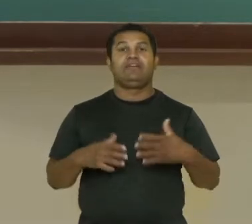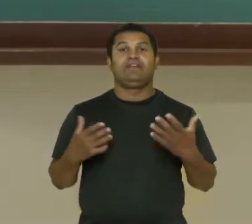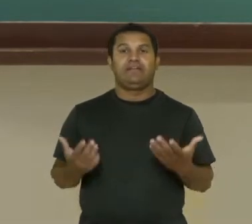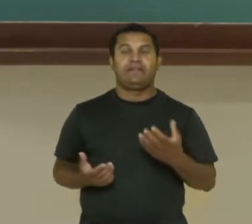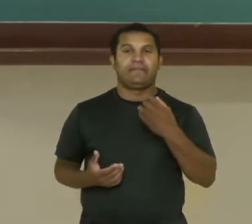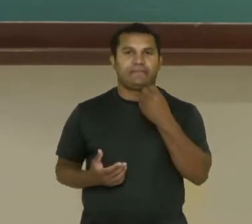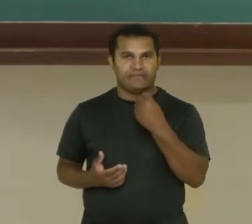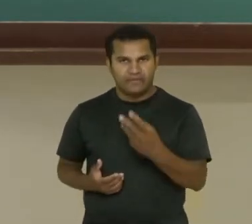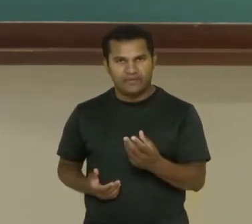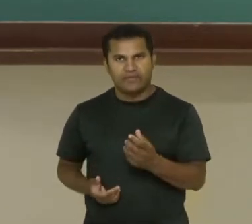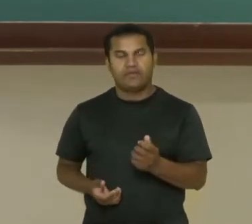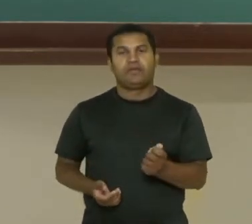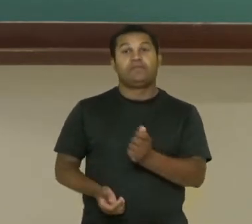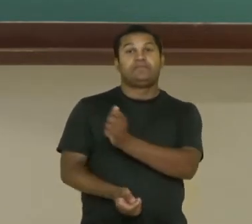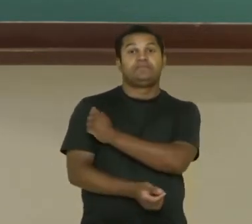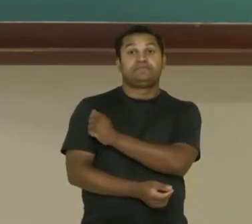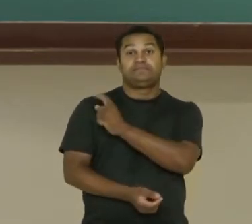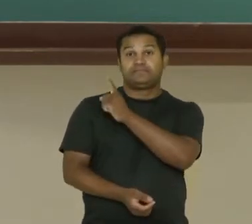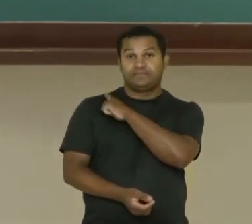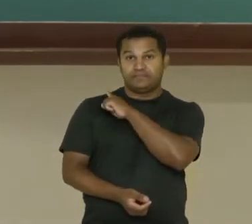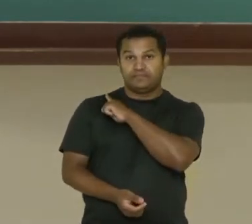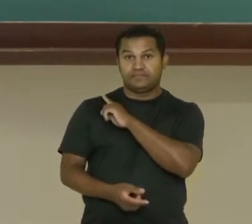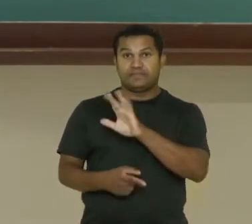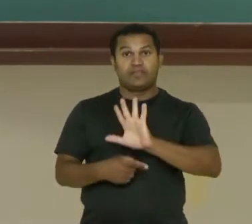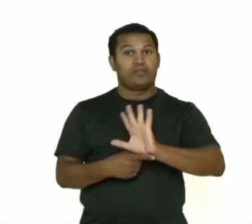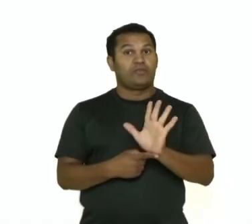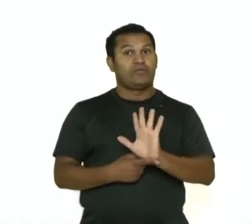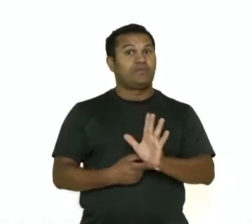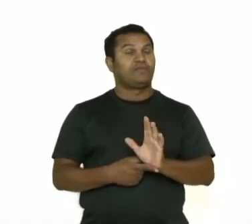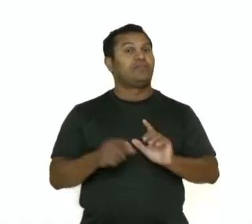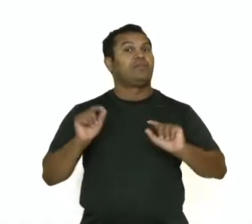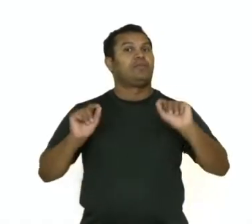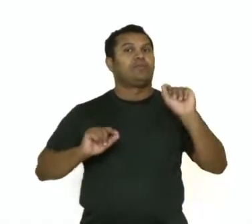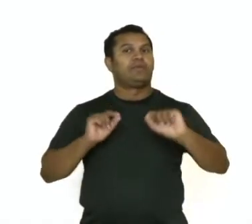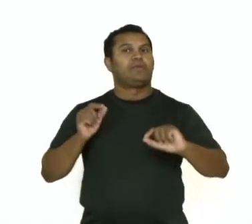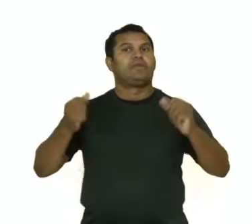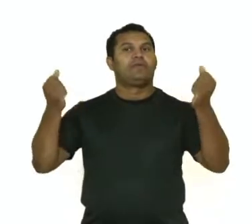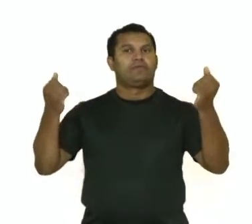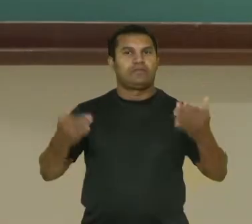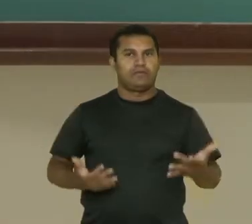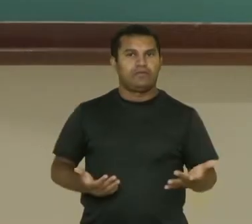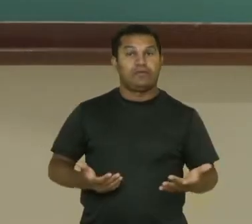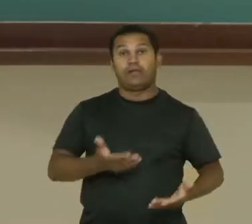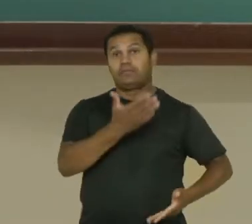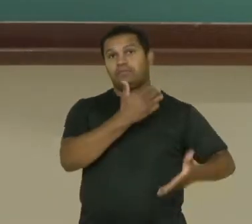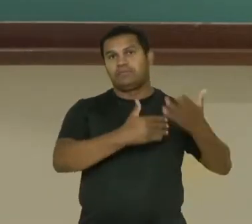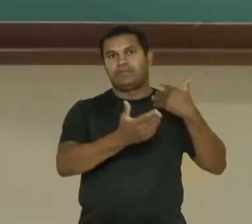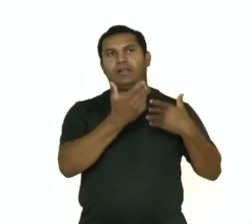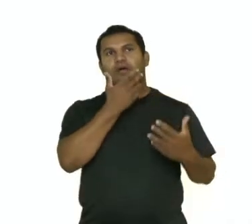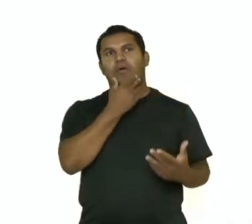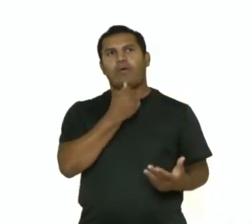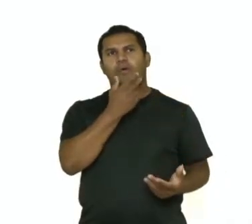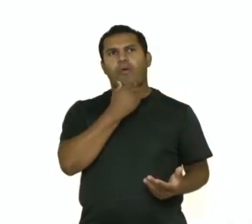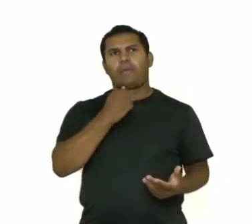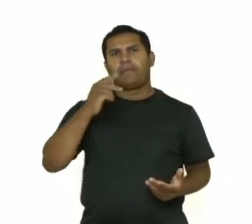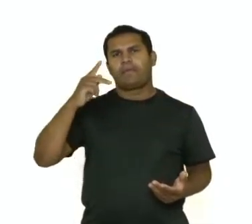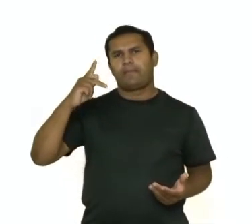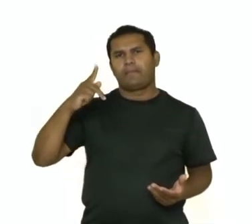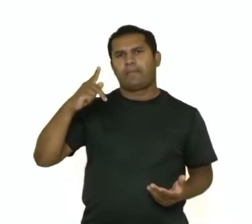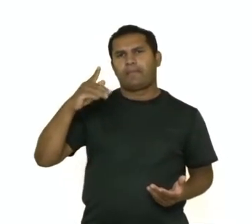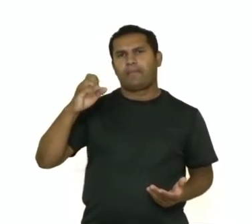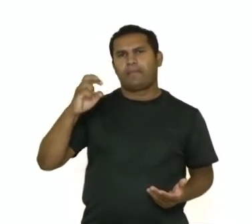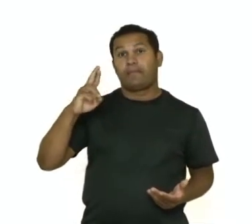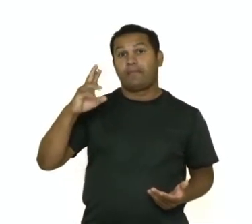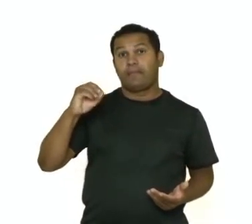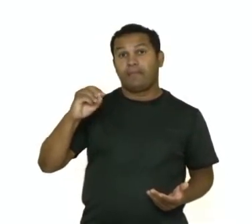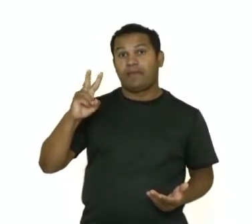Olá, estudantes da primeira série! Nesse vídeo vamos falar sobre a Carta de Pero Vaz de Caminha. Você já pensou em